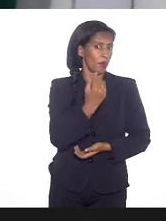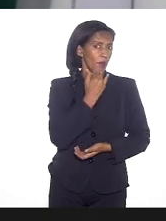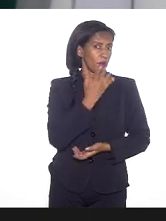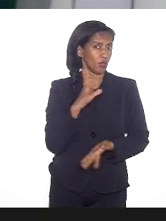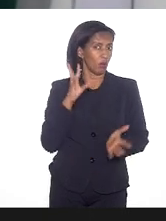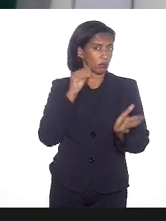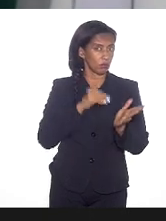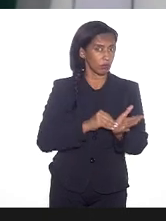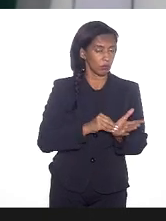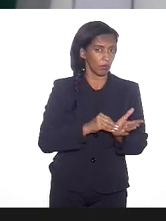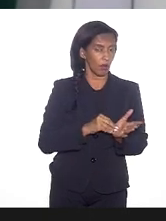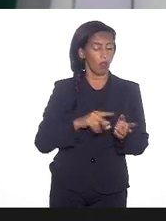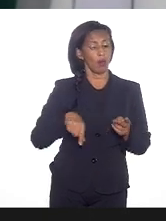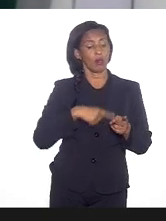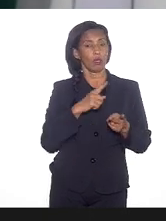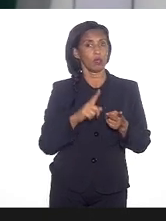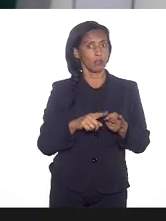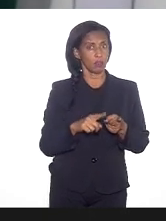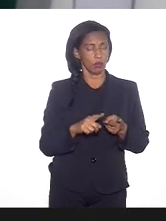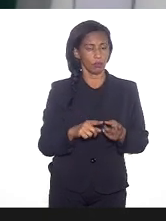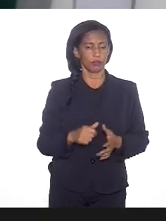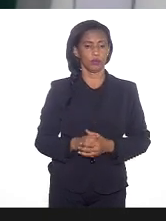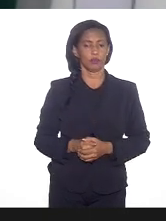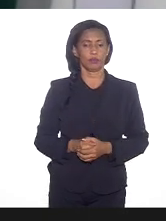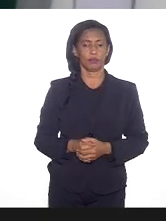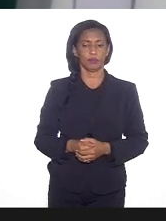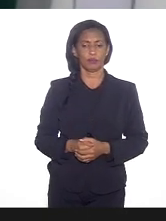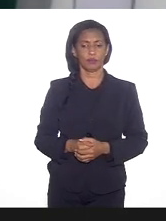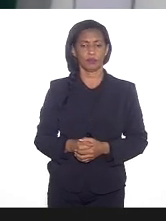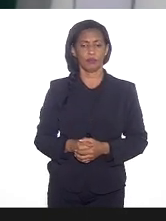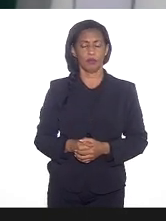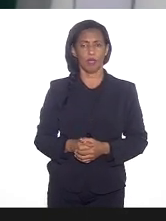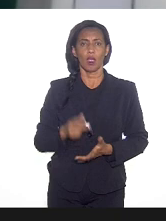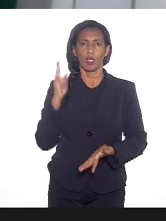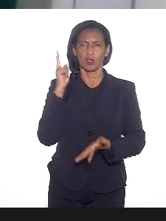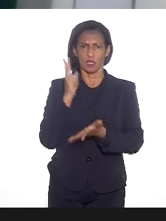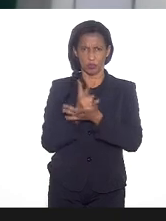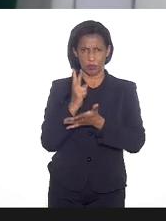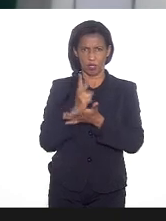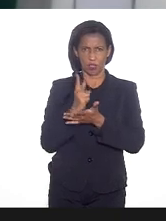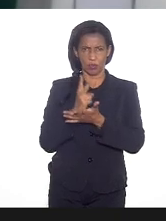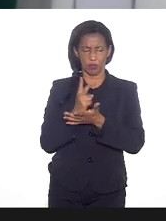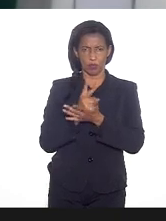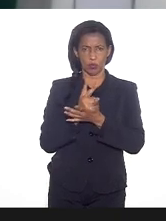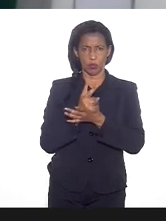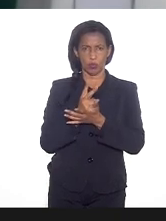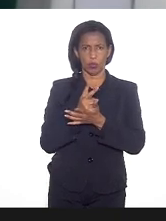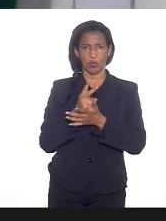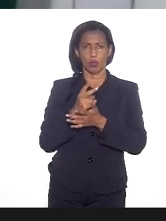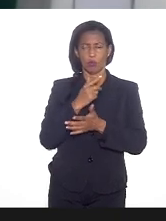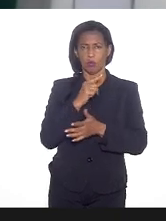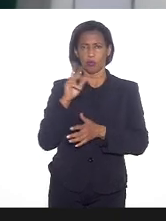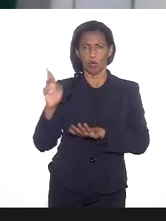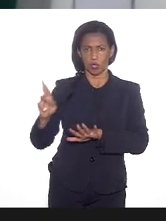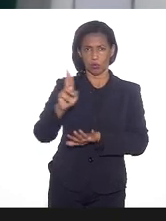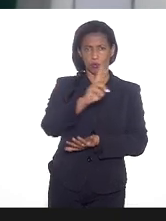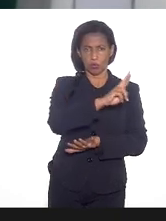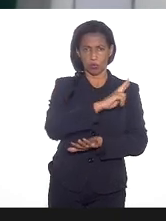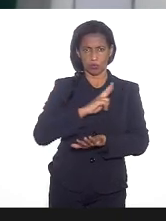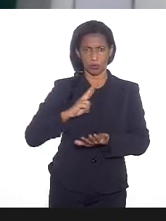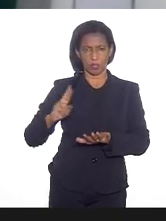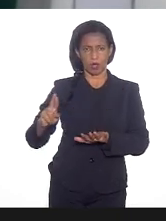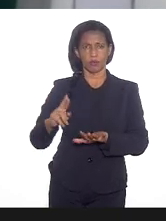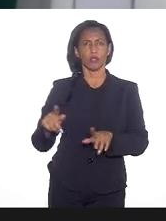adicional. E a outra recomendação adicional é que essas mesmas instâncias adotem as medidas legais